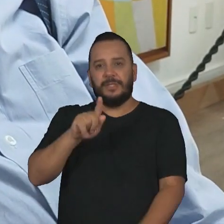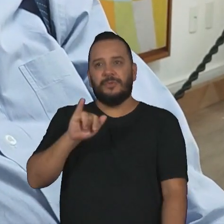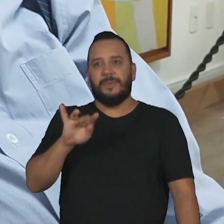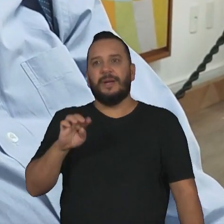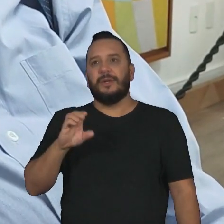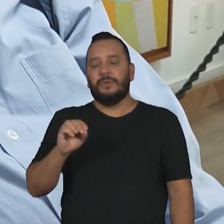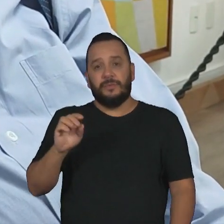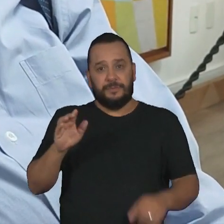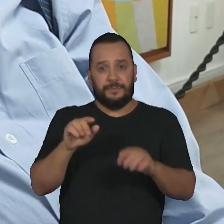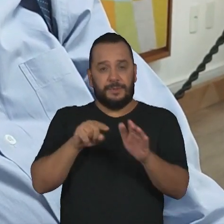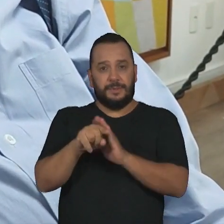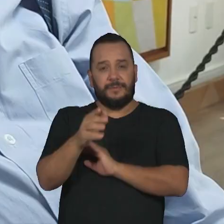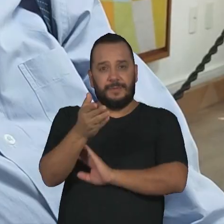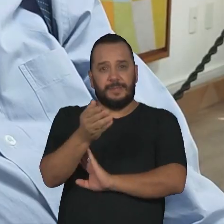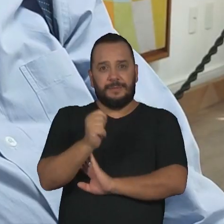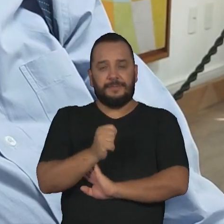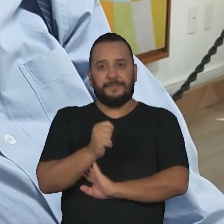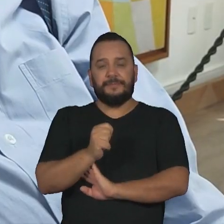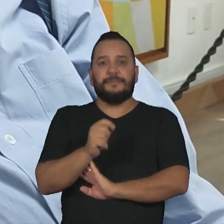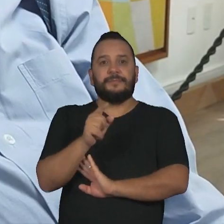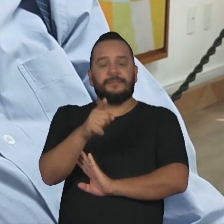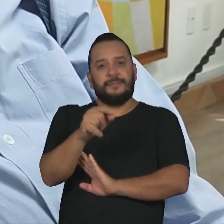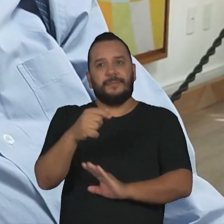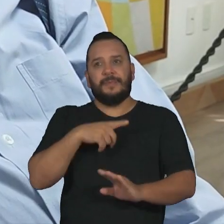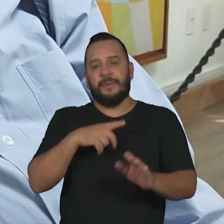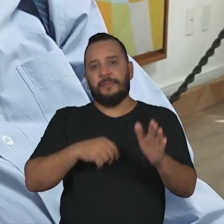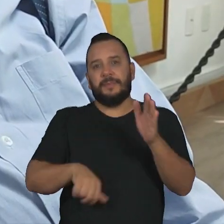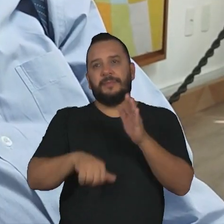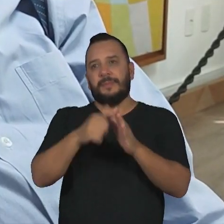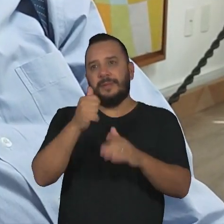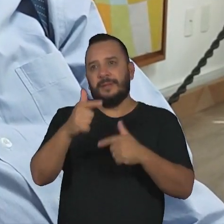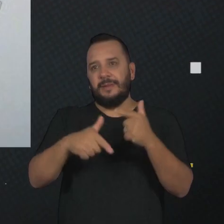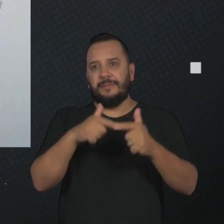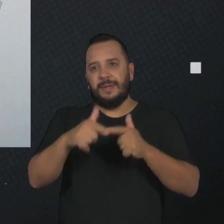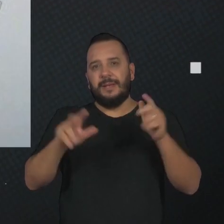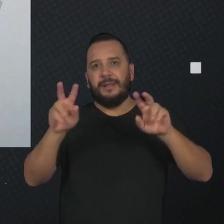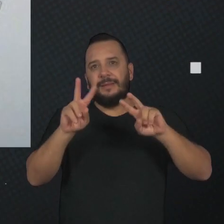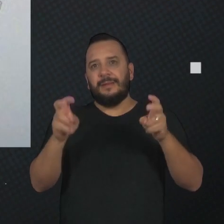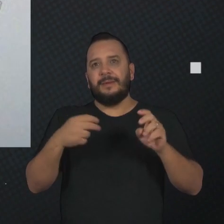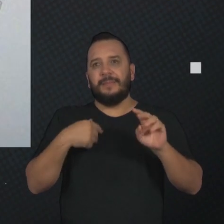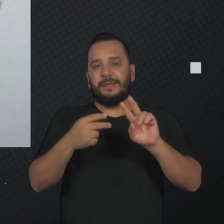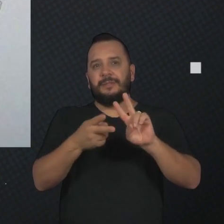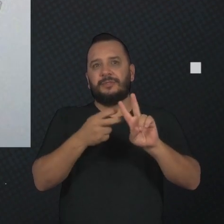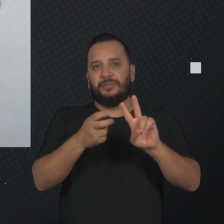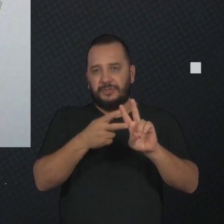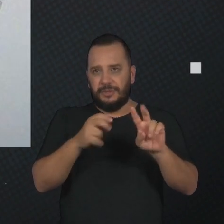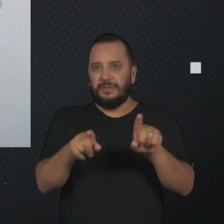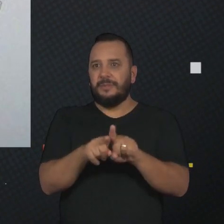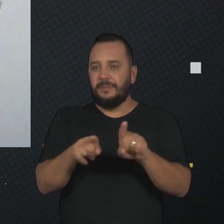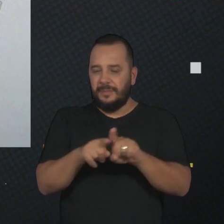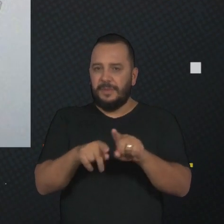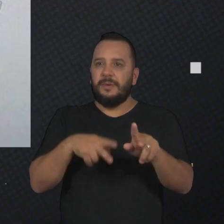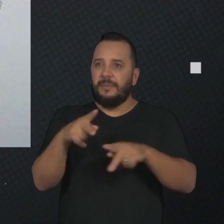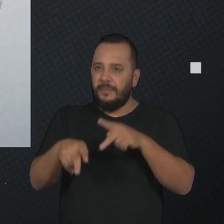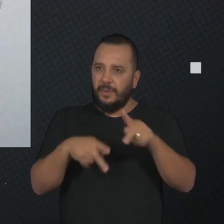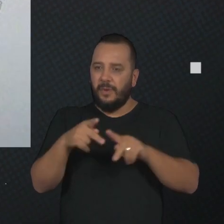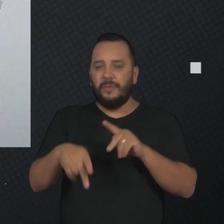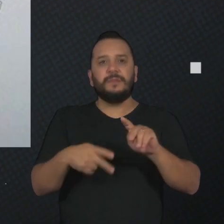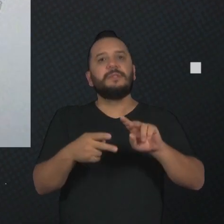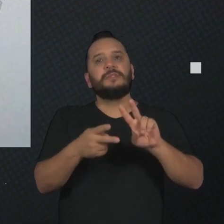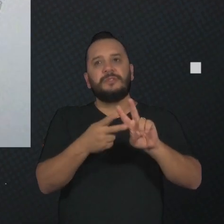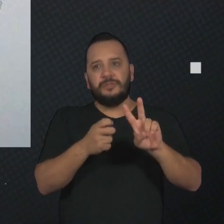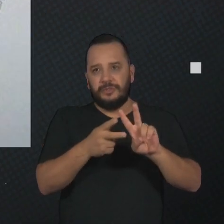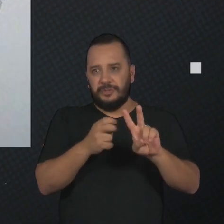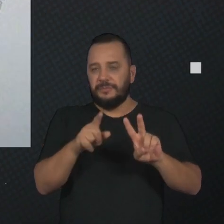perguntar a você que você foi um dos pioneiros a trabalhar na questão indígena, na questão dos povos originários. Você faz